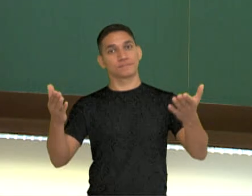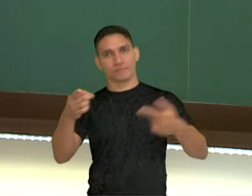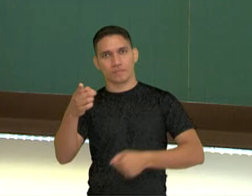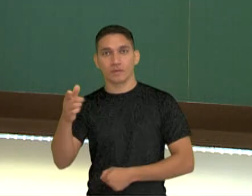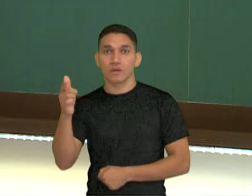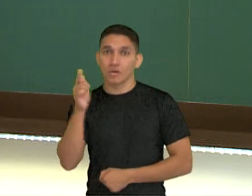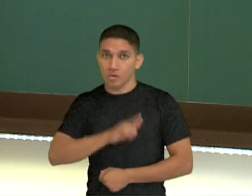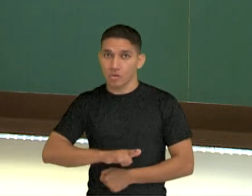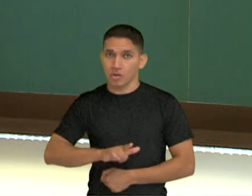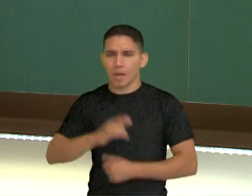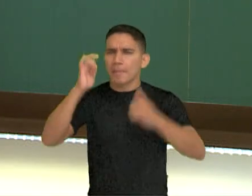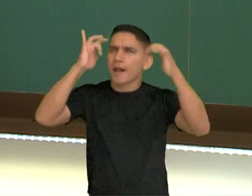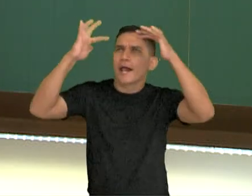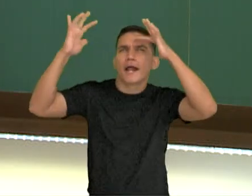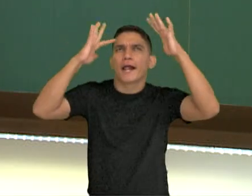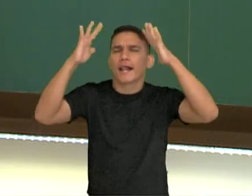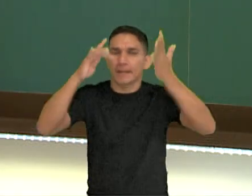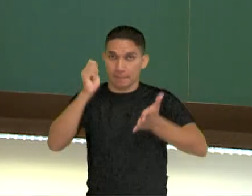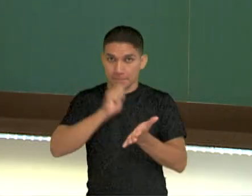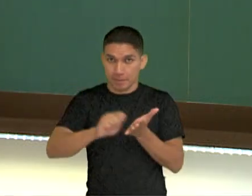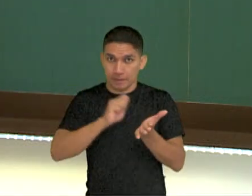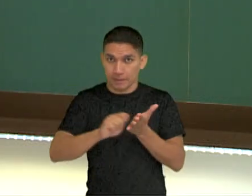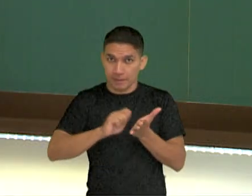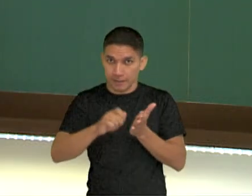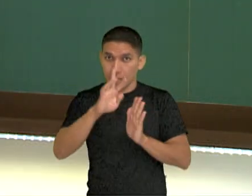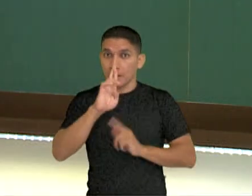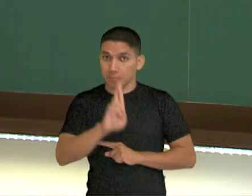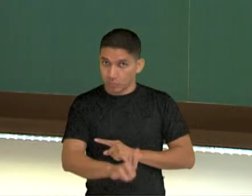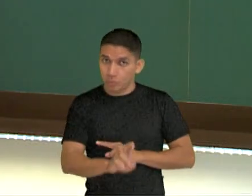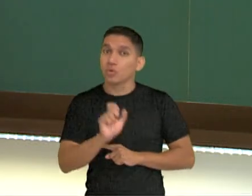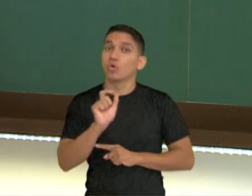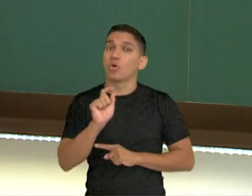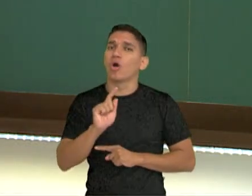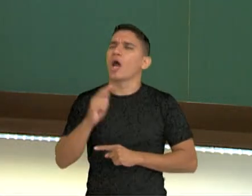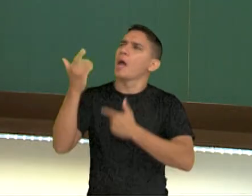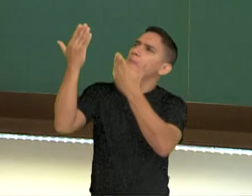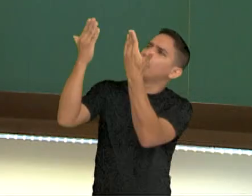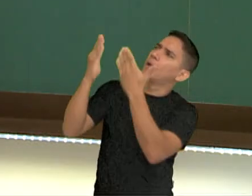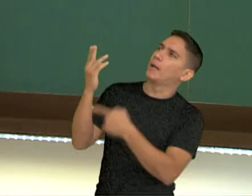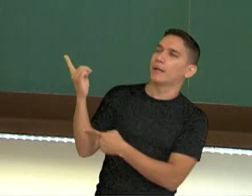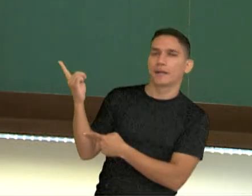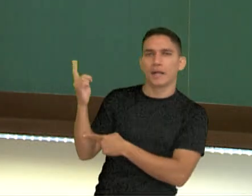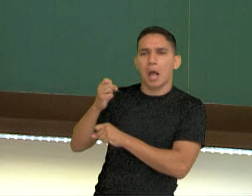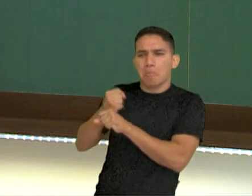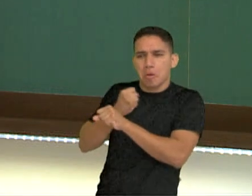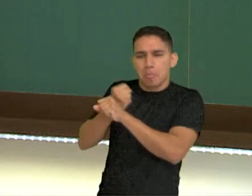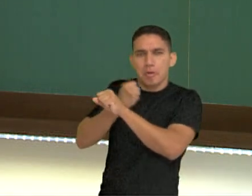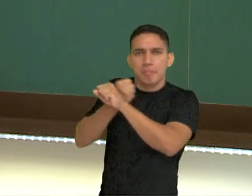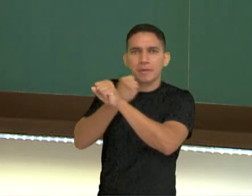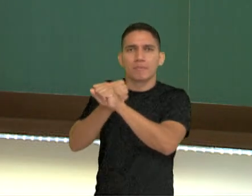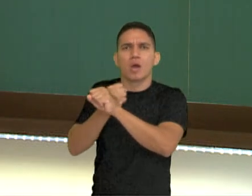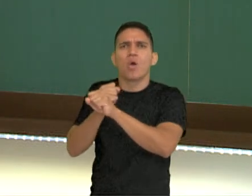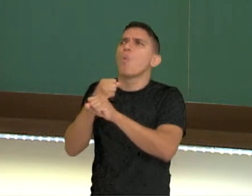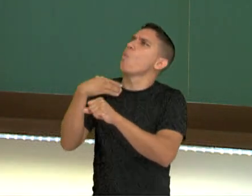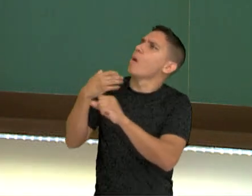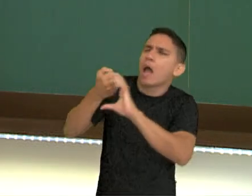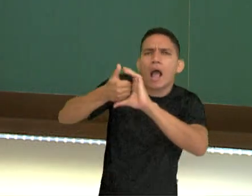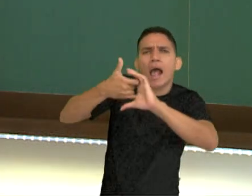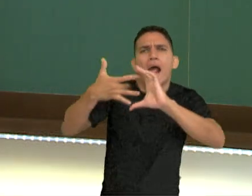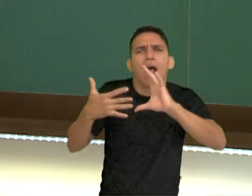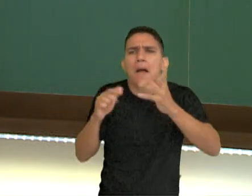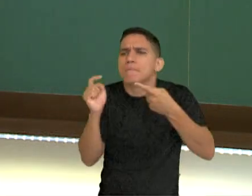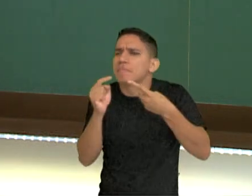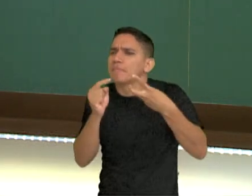Então, alunos, pensaram, escreveram a resposta de vocês. Após analisar essa escultura, quais são